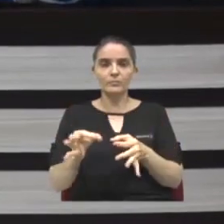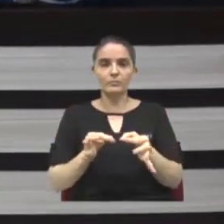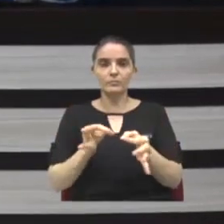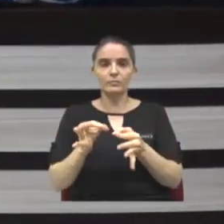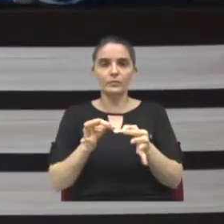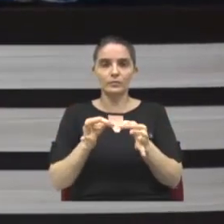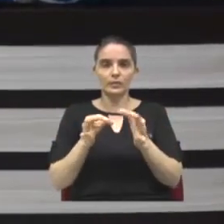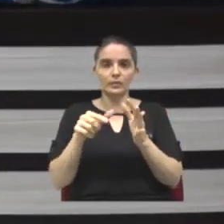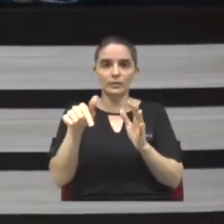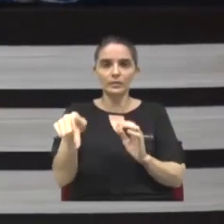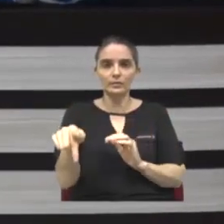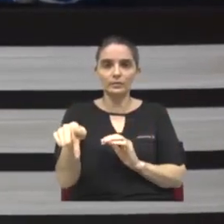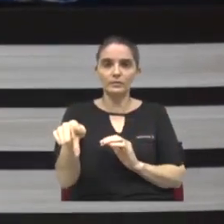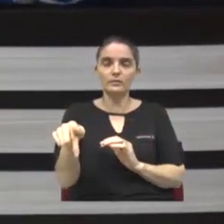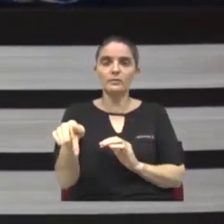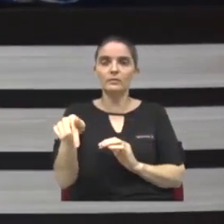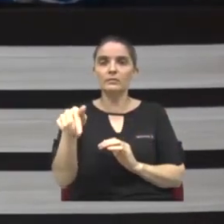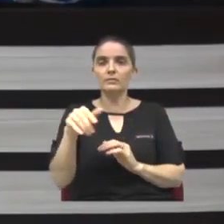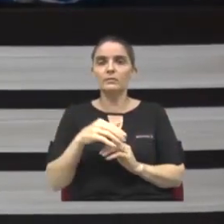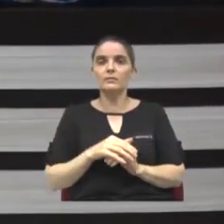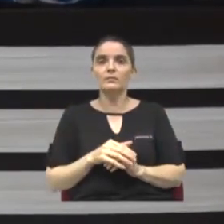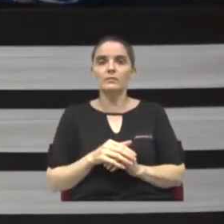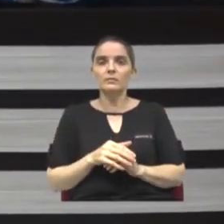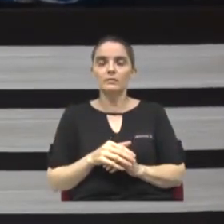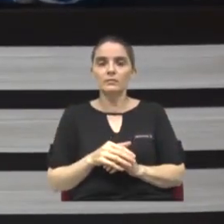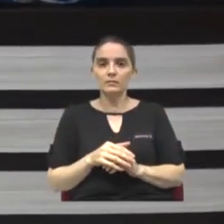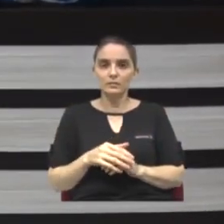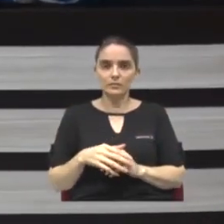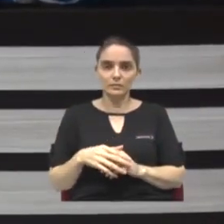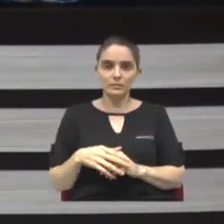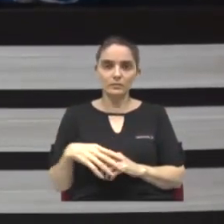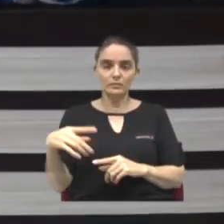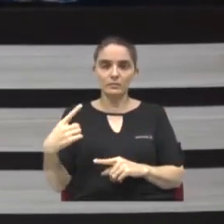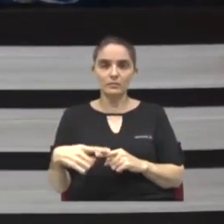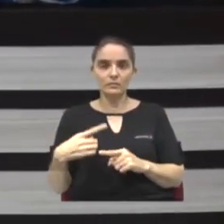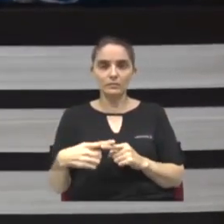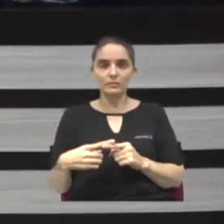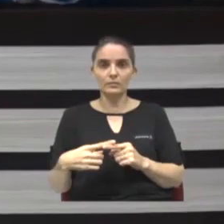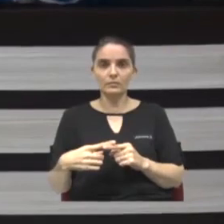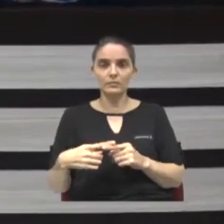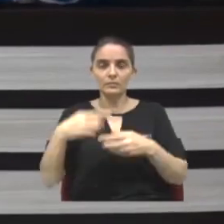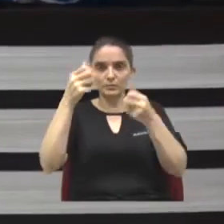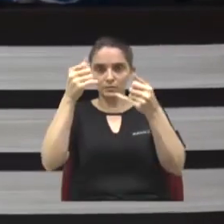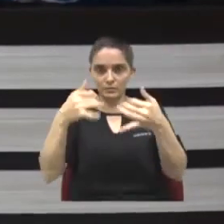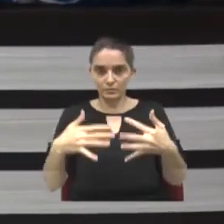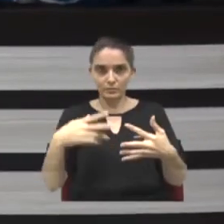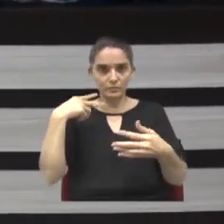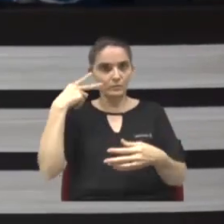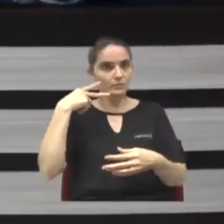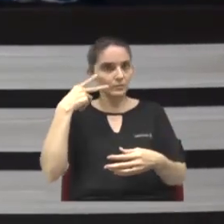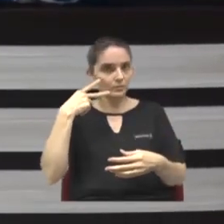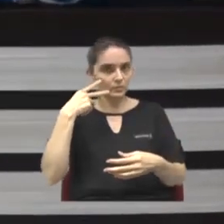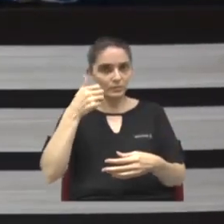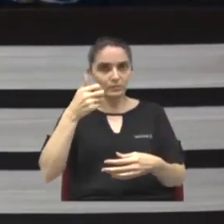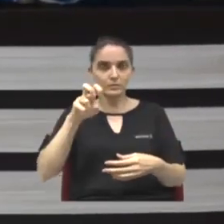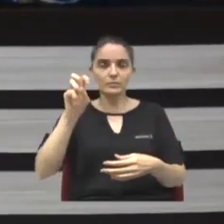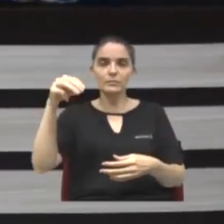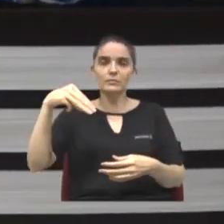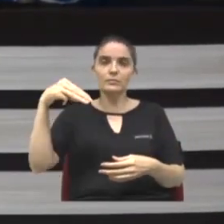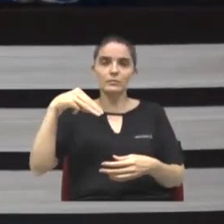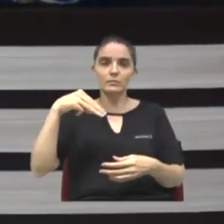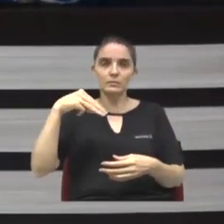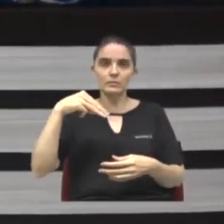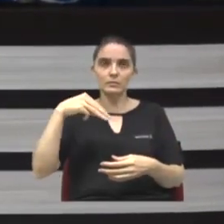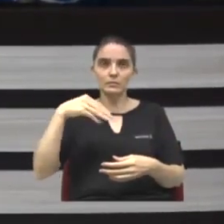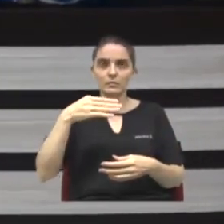item 7º da pauta, ou receber um pedido de explicação dos vereadores, por 15 minutos. Então, eu solicito